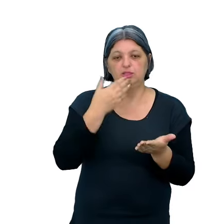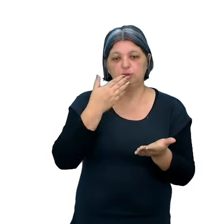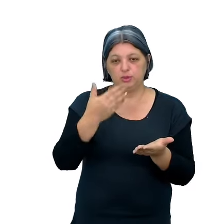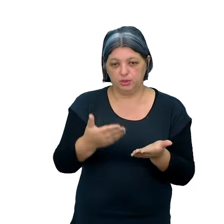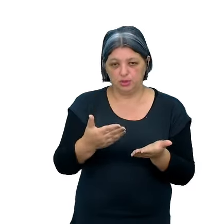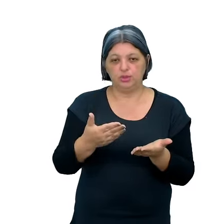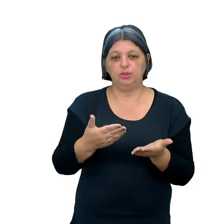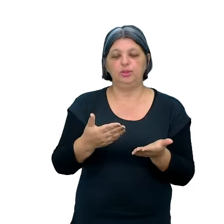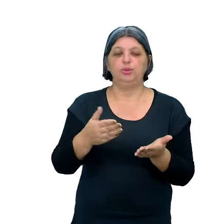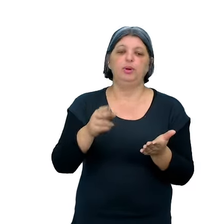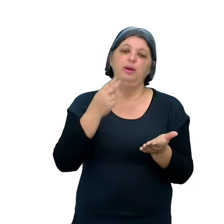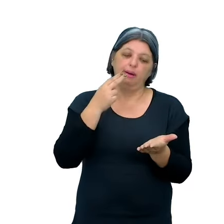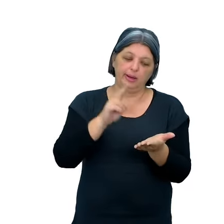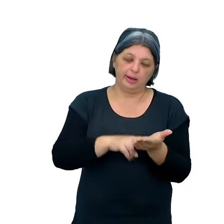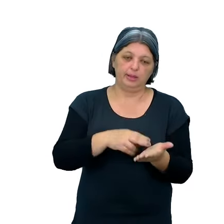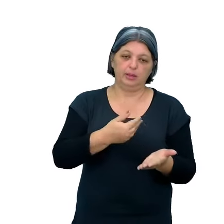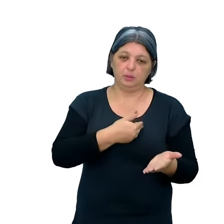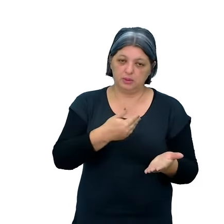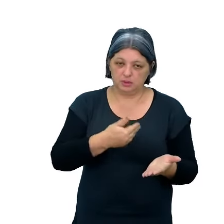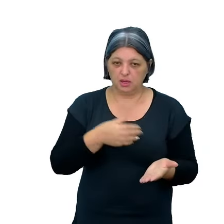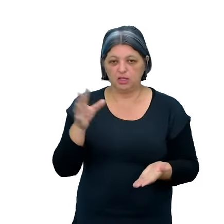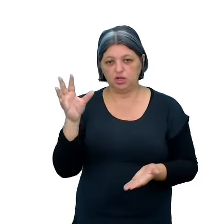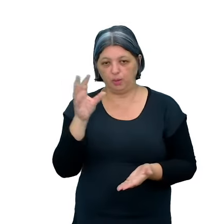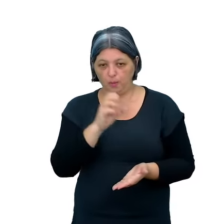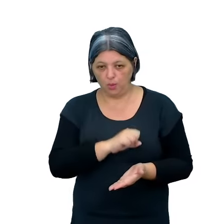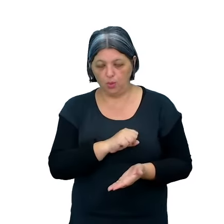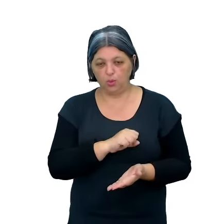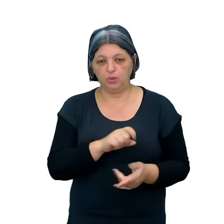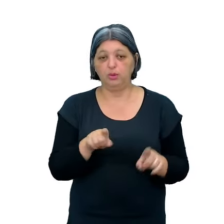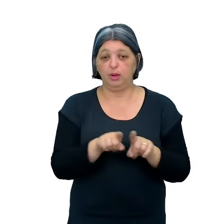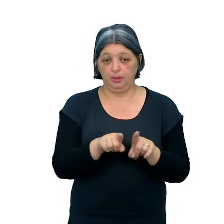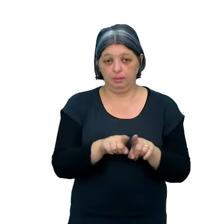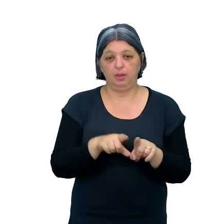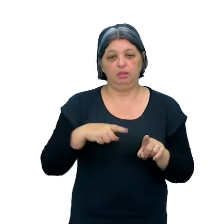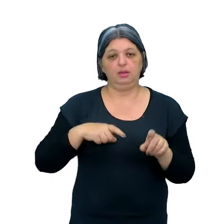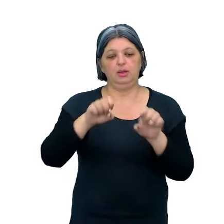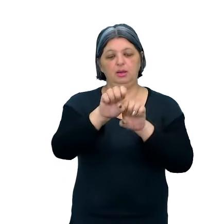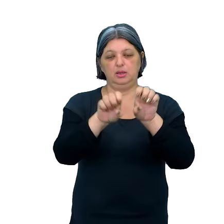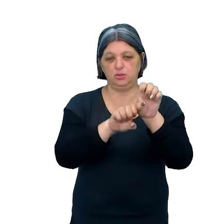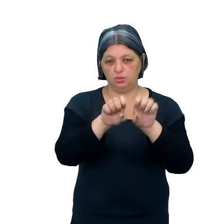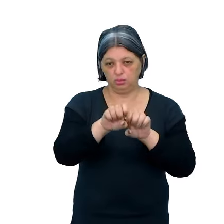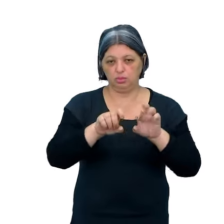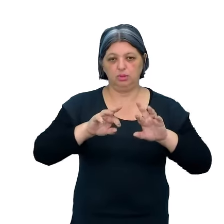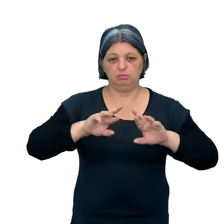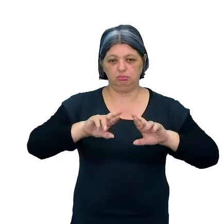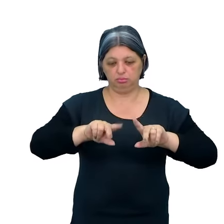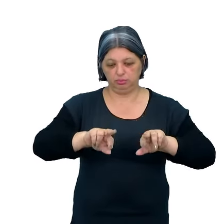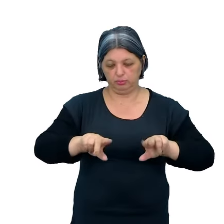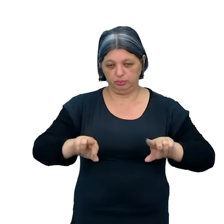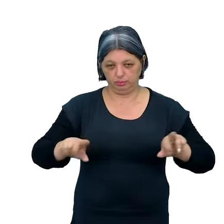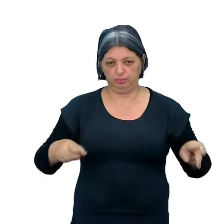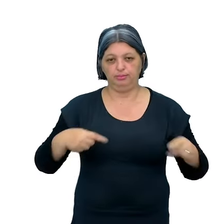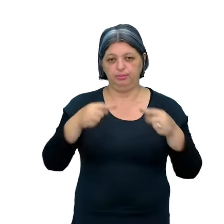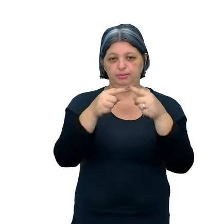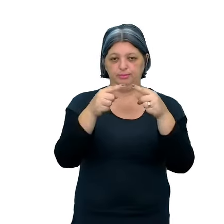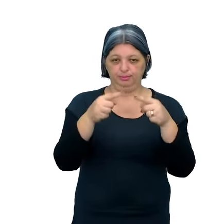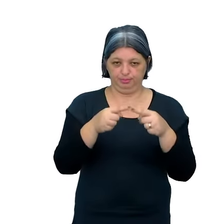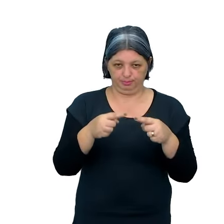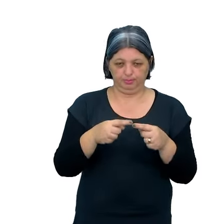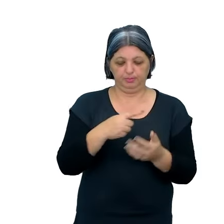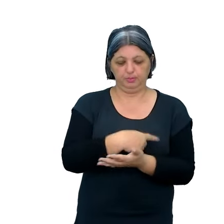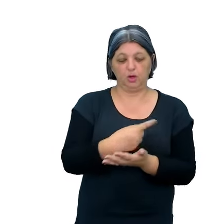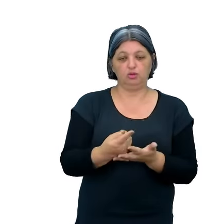de amizade, cartas de amor, né? Então, toda essa estrutura nós percebemos que estão vinculadas aos